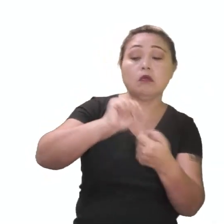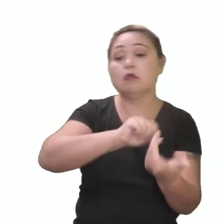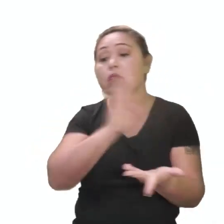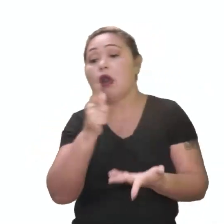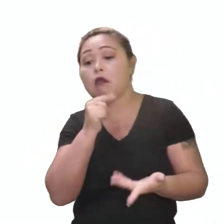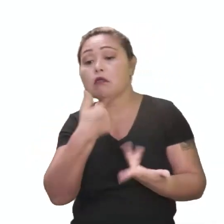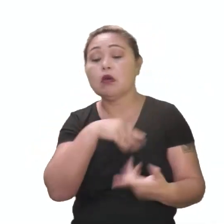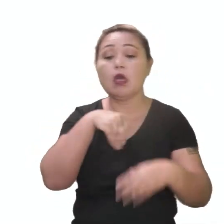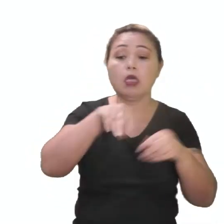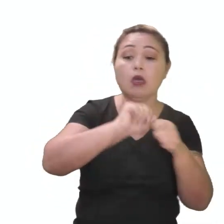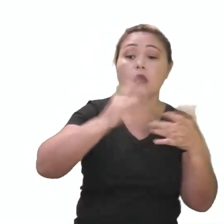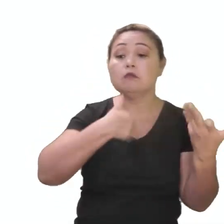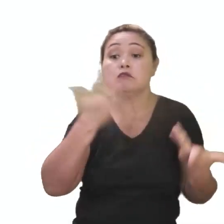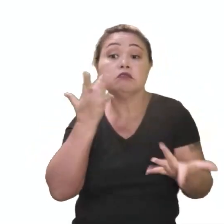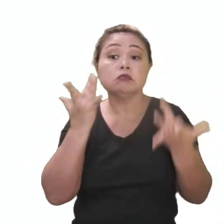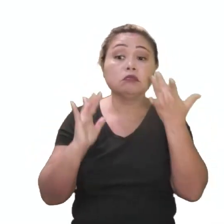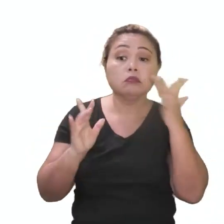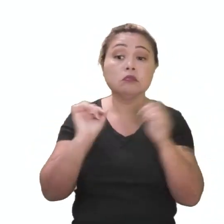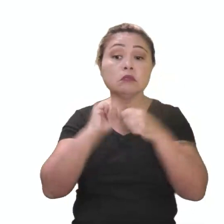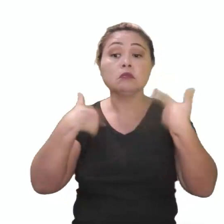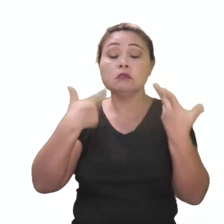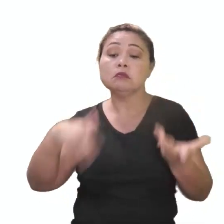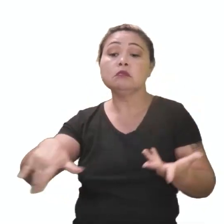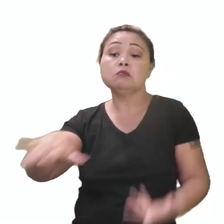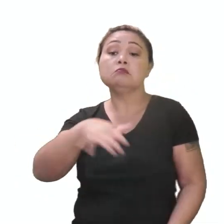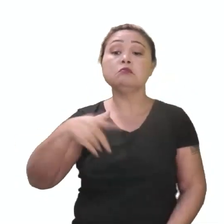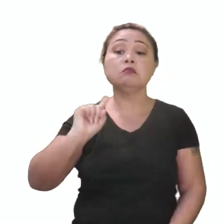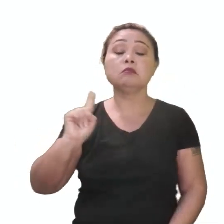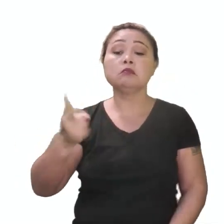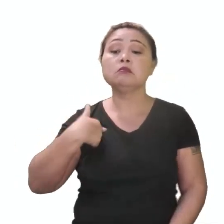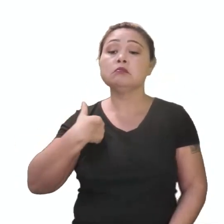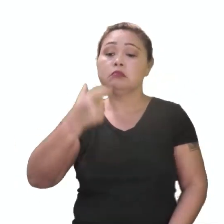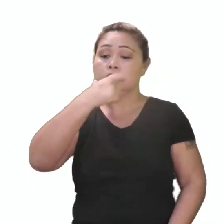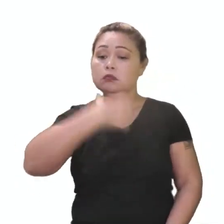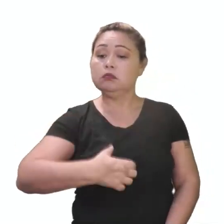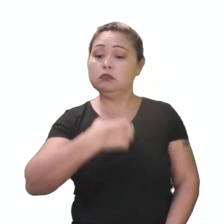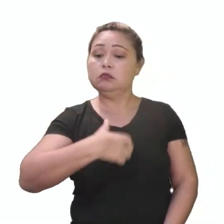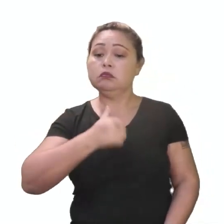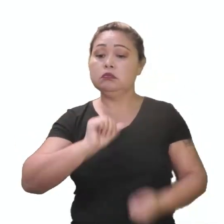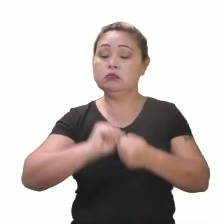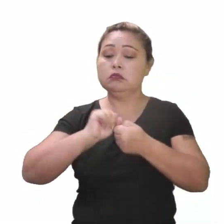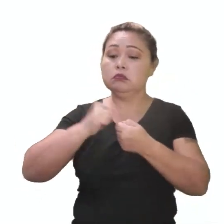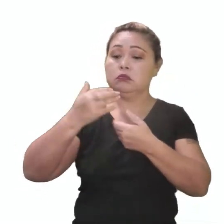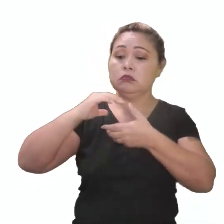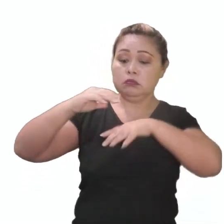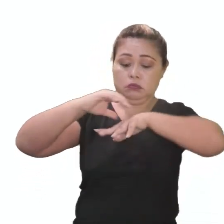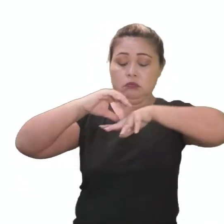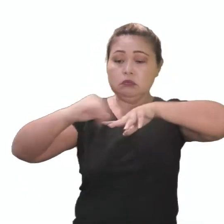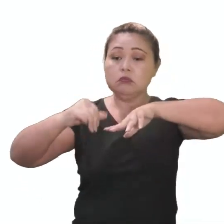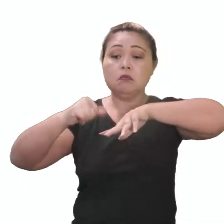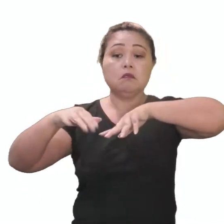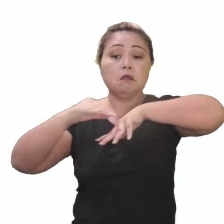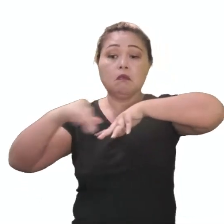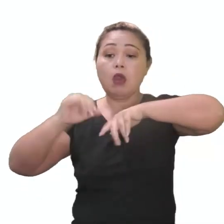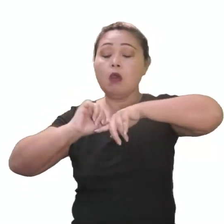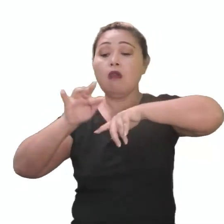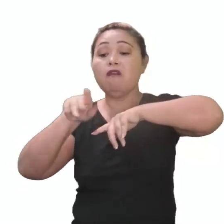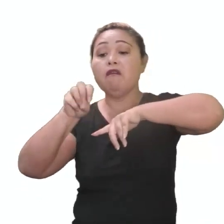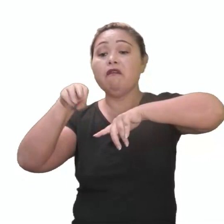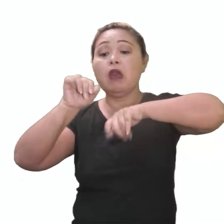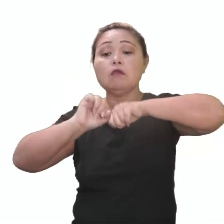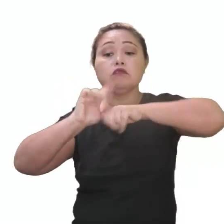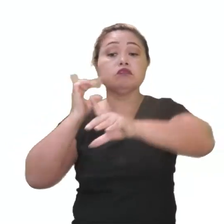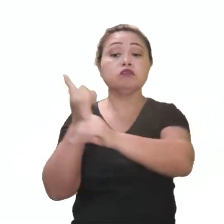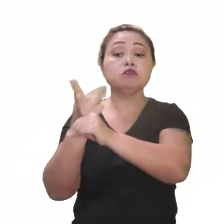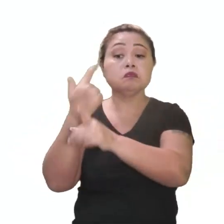não sei. E aí eu tenho ali a região do dorso, é a região do fêmur, é a região do... sei lá qual é a estrutura